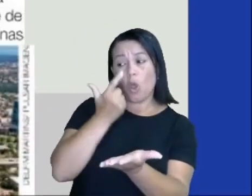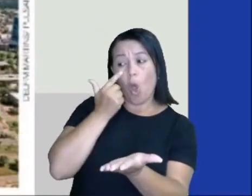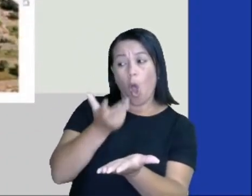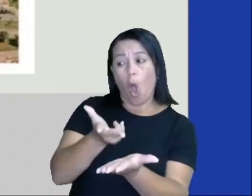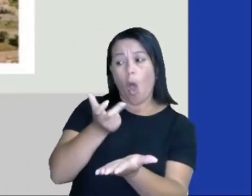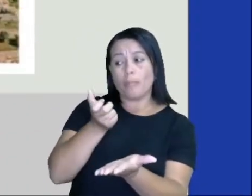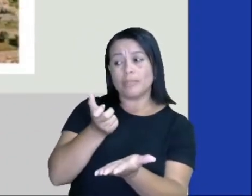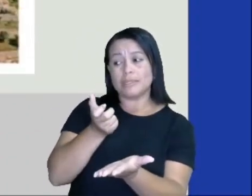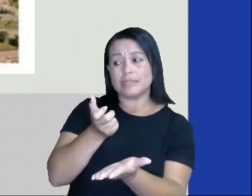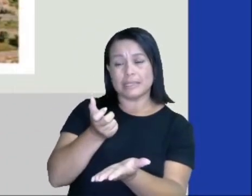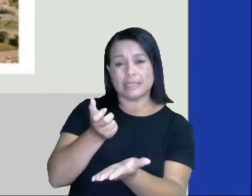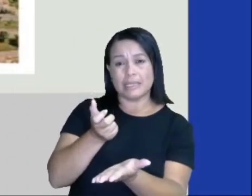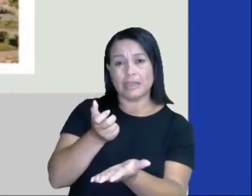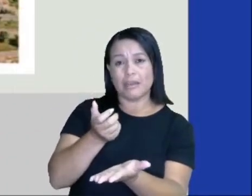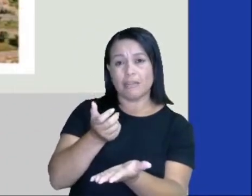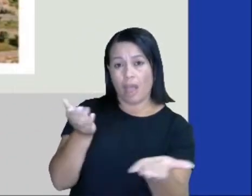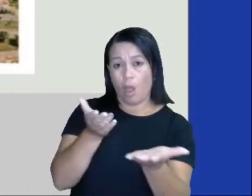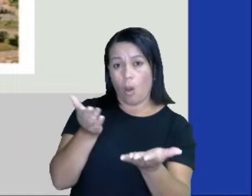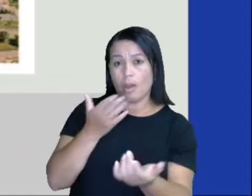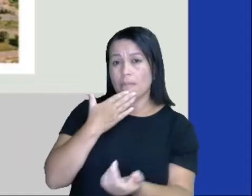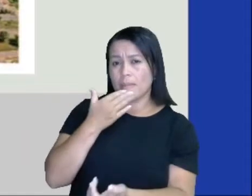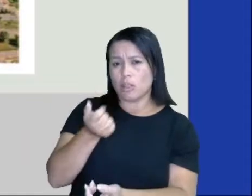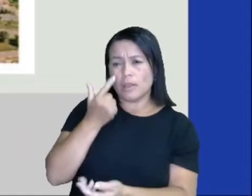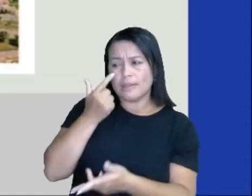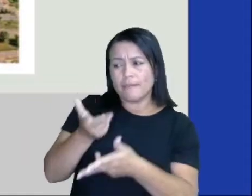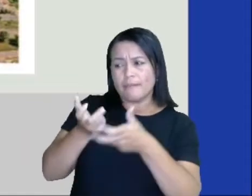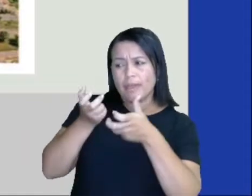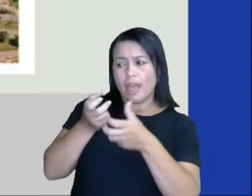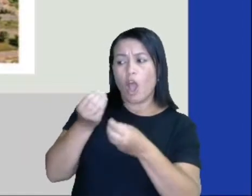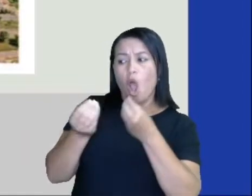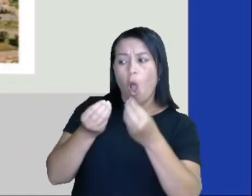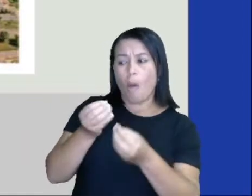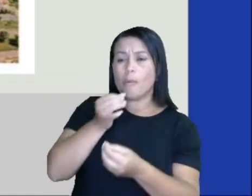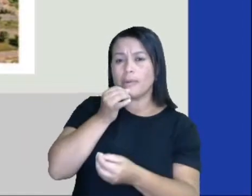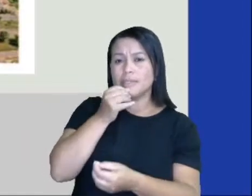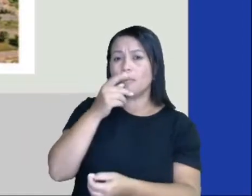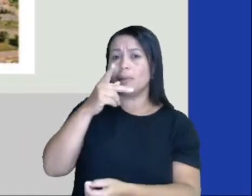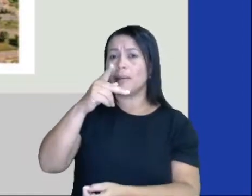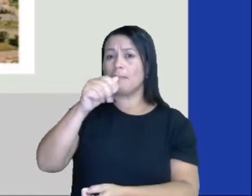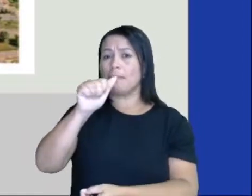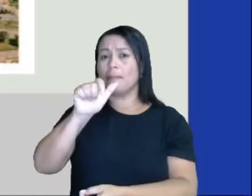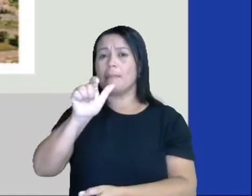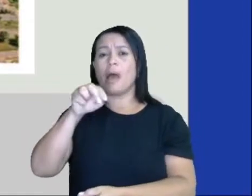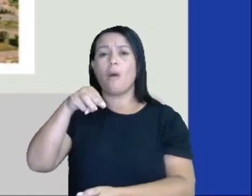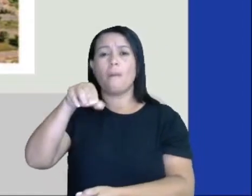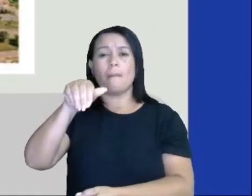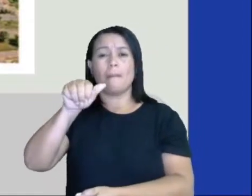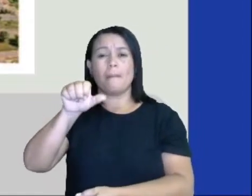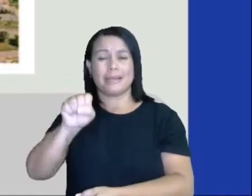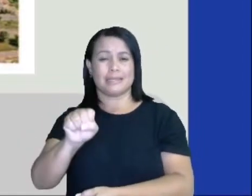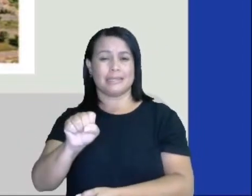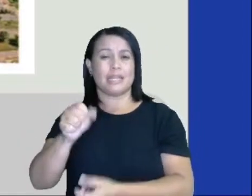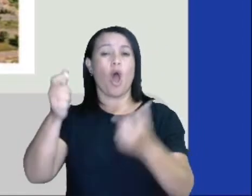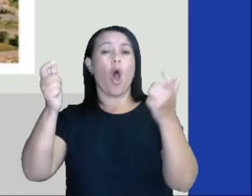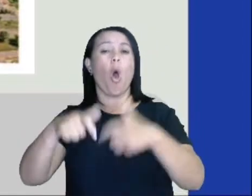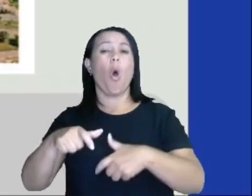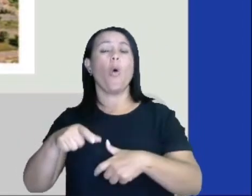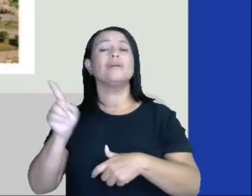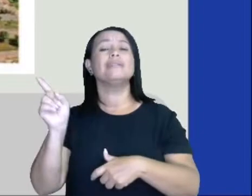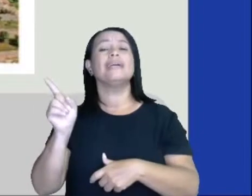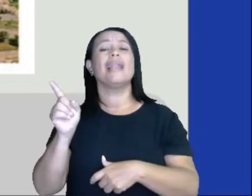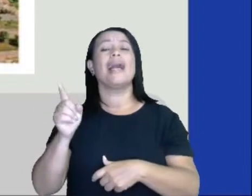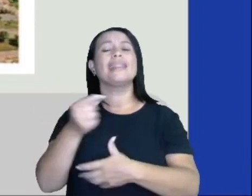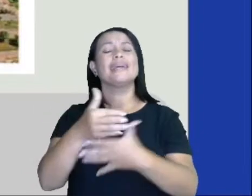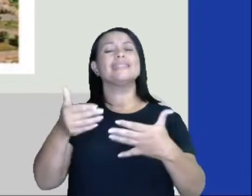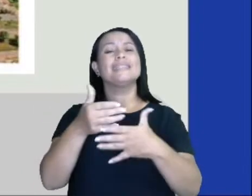Isso fica ainda melhor de ser visto, de ser percebido na cidade de Palmas, no Tocantins. Olha aqui como parece